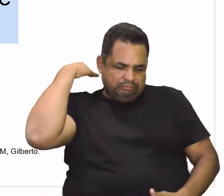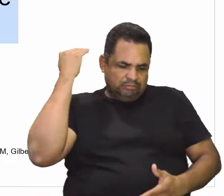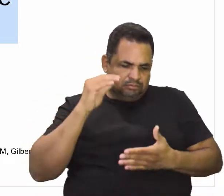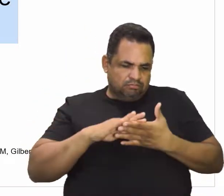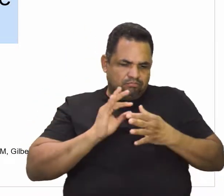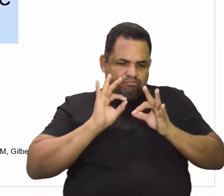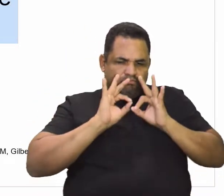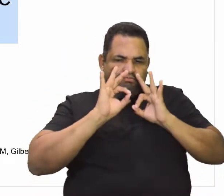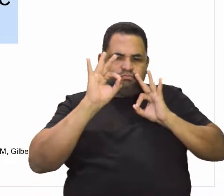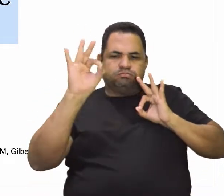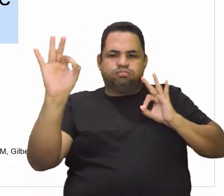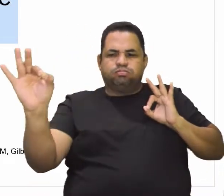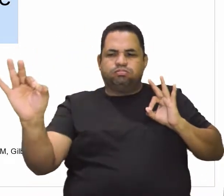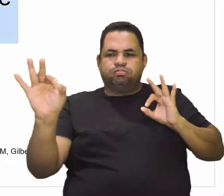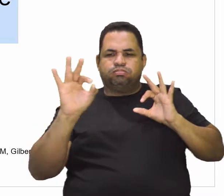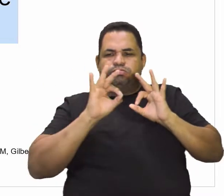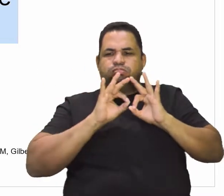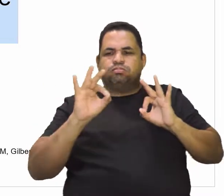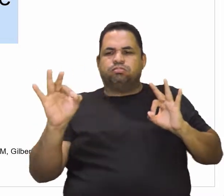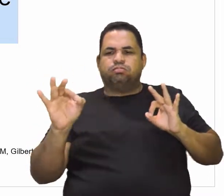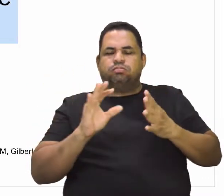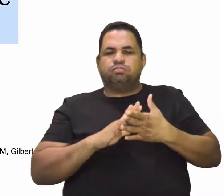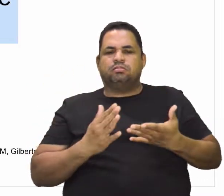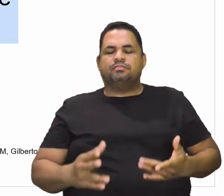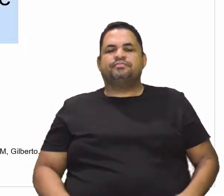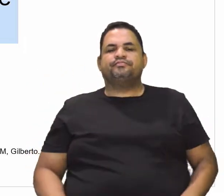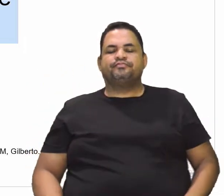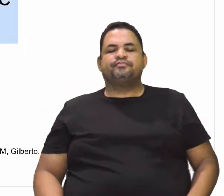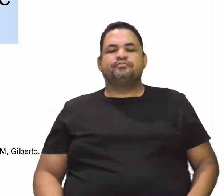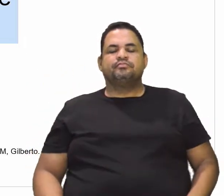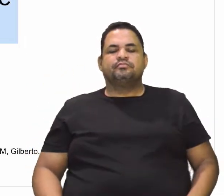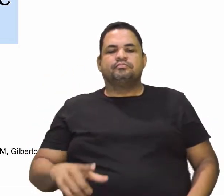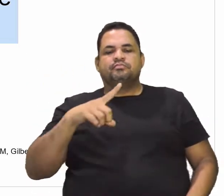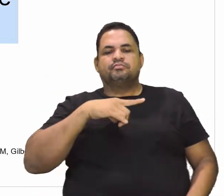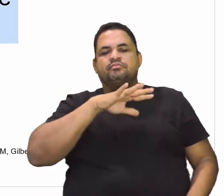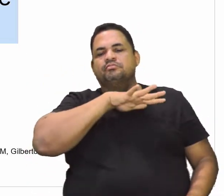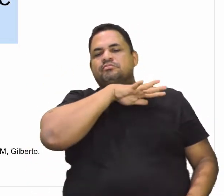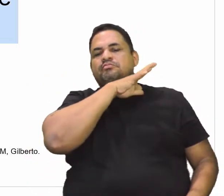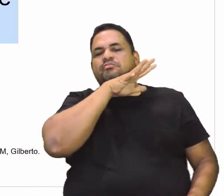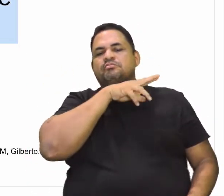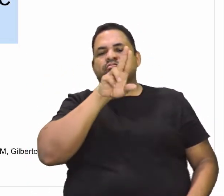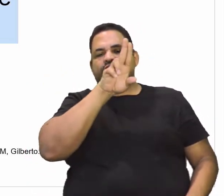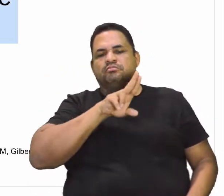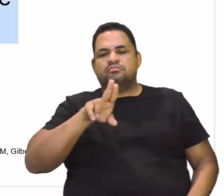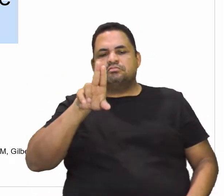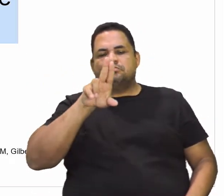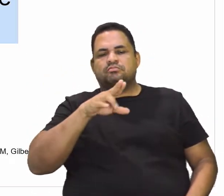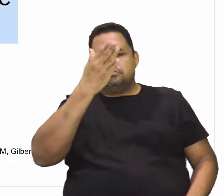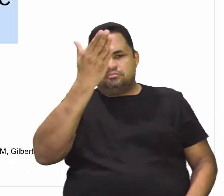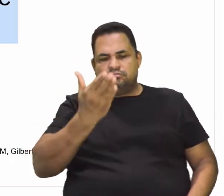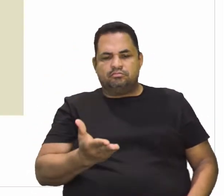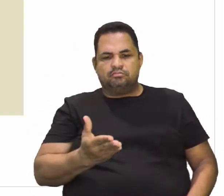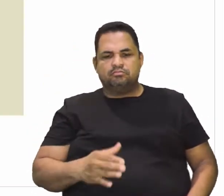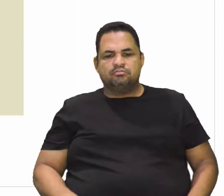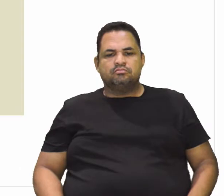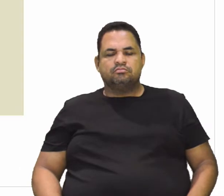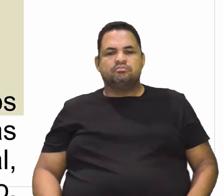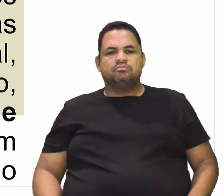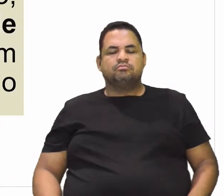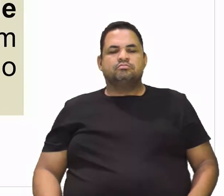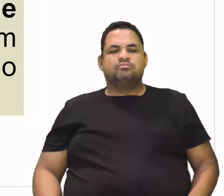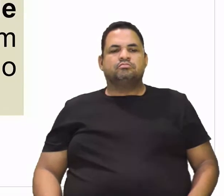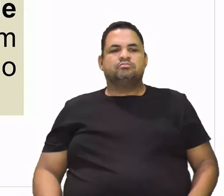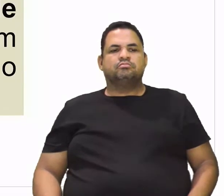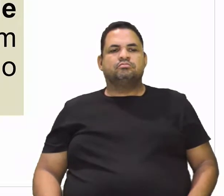longas caminhadas, longas jornadas. Então é por isso que ele é um animal muito utilizado na Arábia, os camelos.